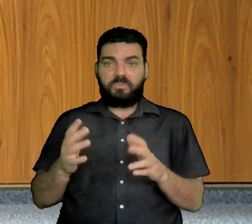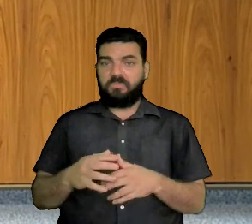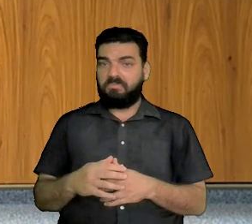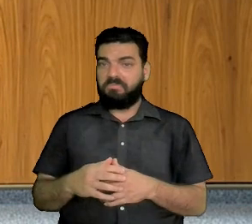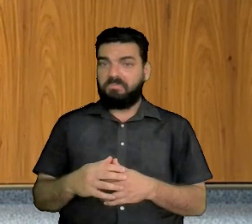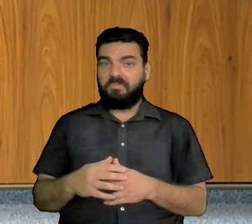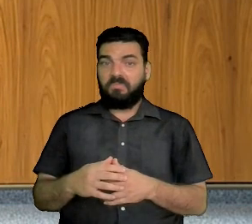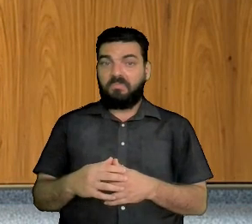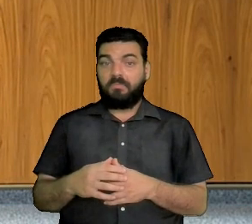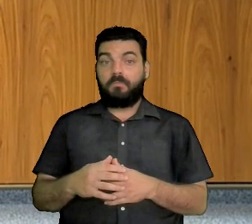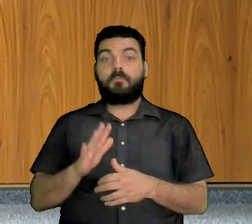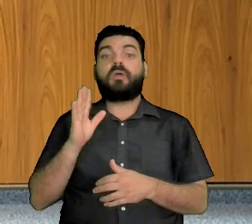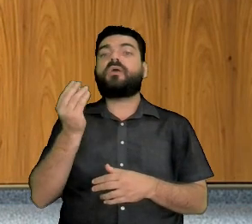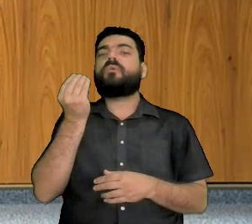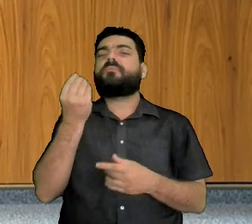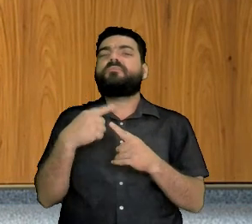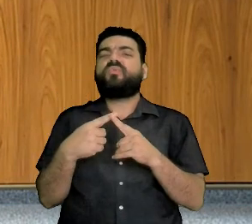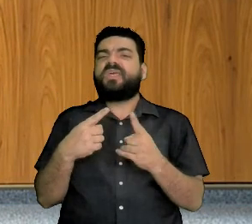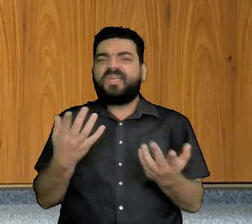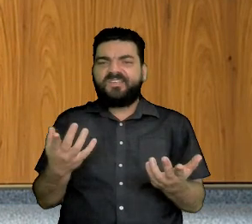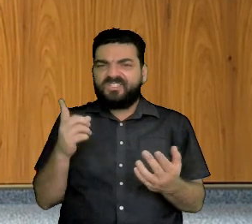levar